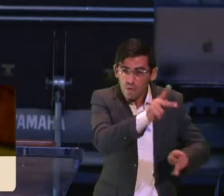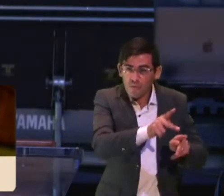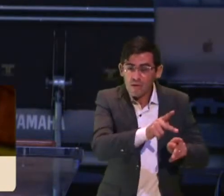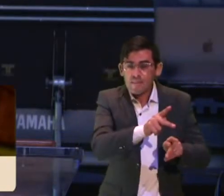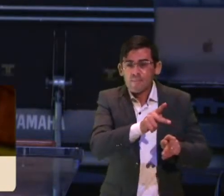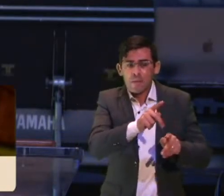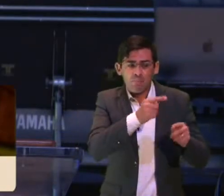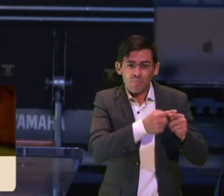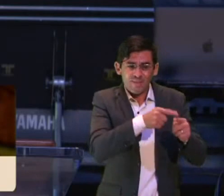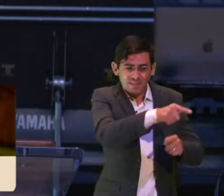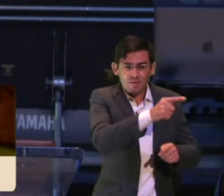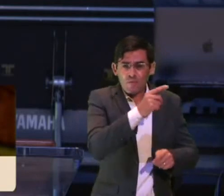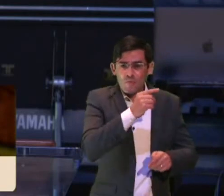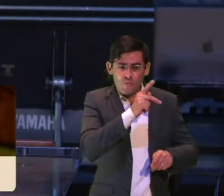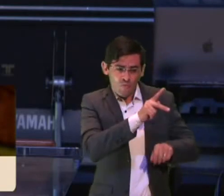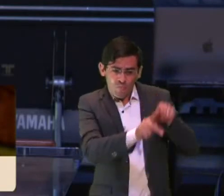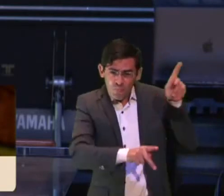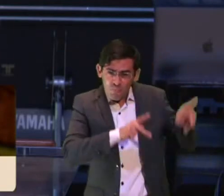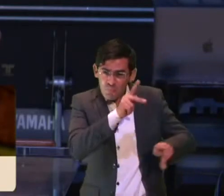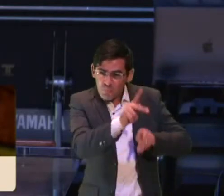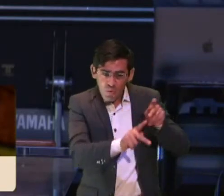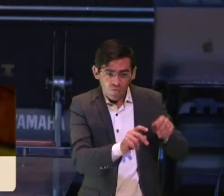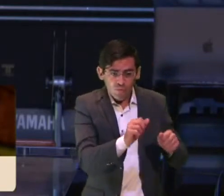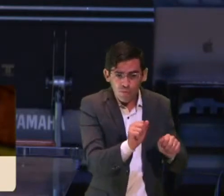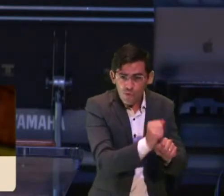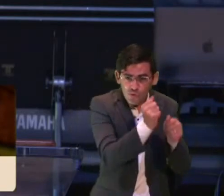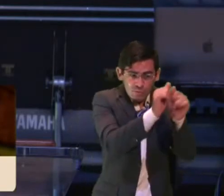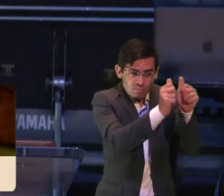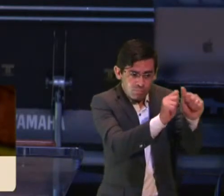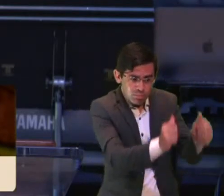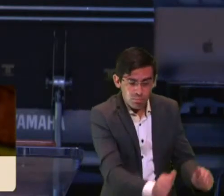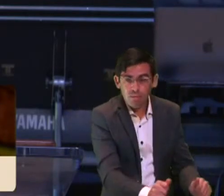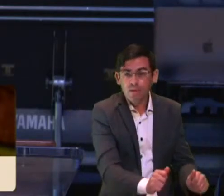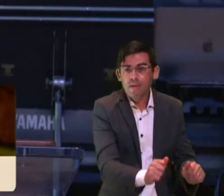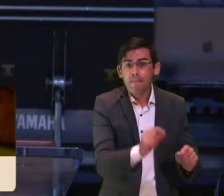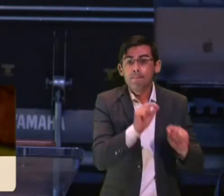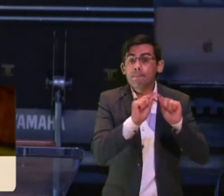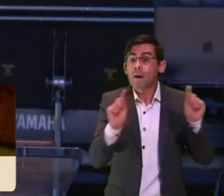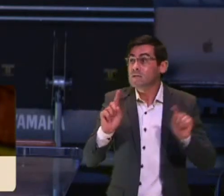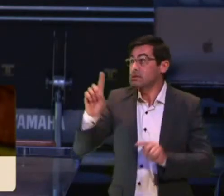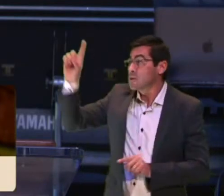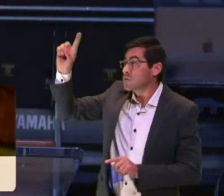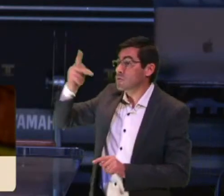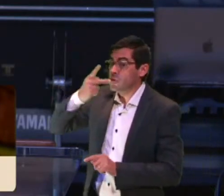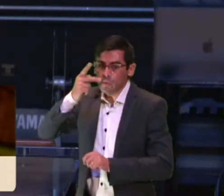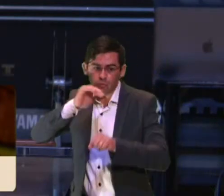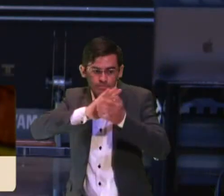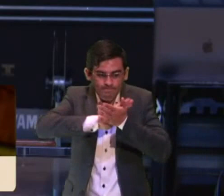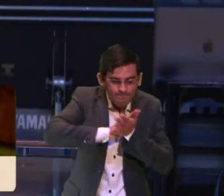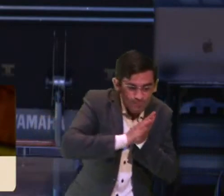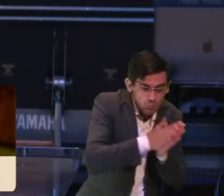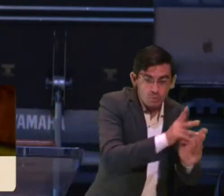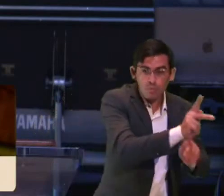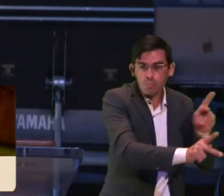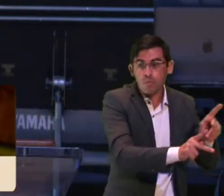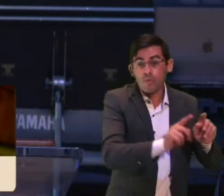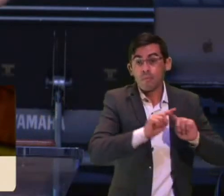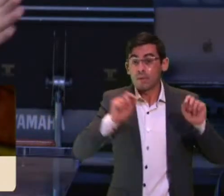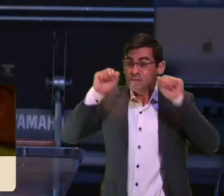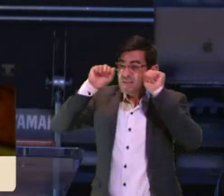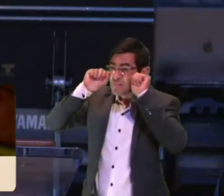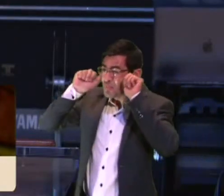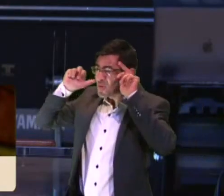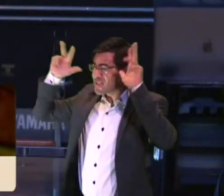estava pecando, havia constituído bezerros de ouro. E aí Deus fala: eu vou destruir esse povo. Ele, como